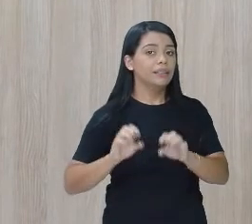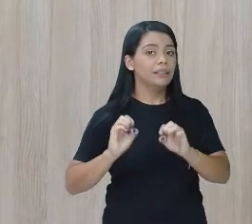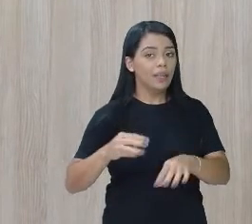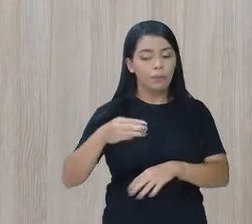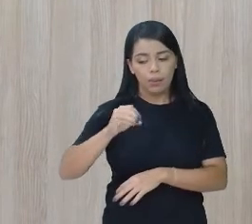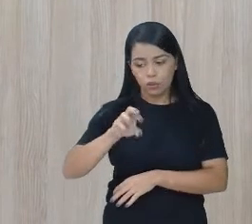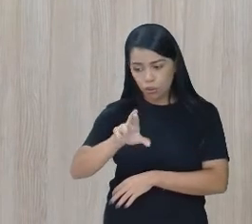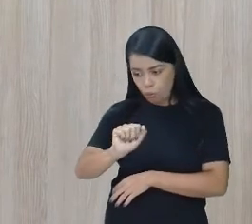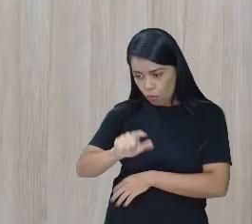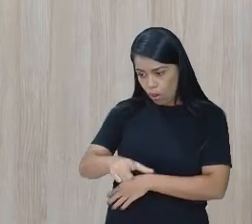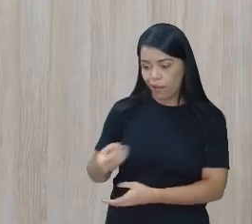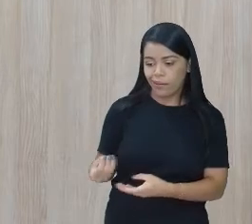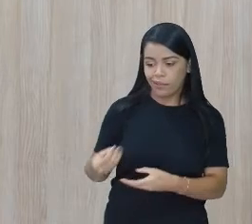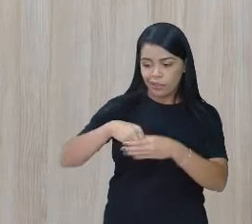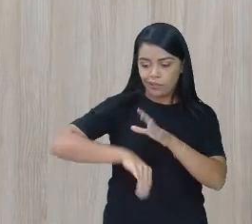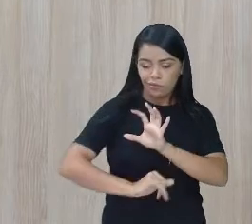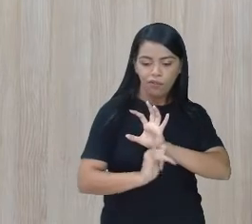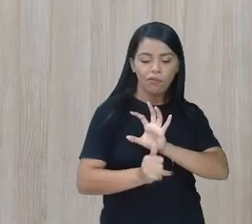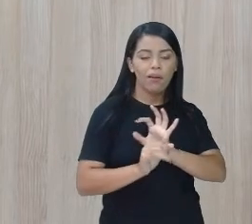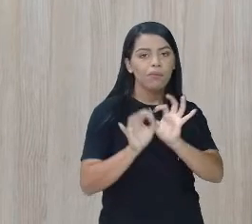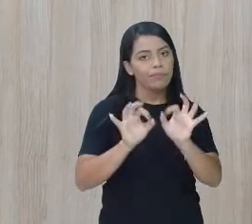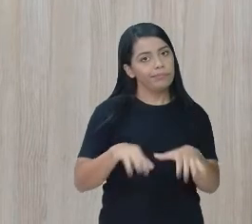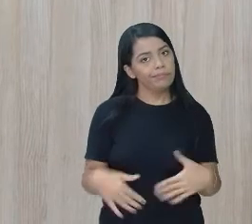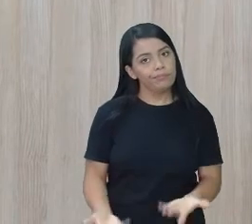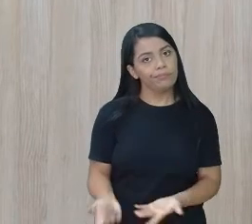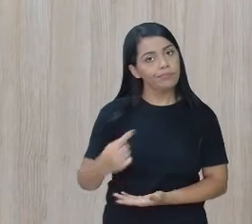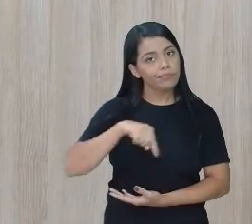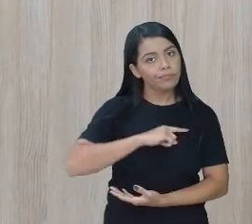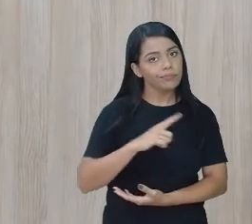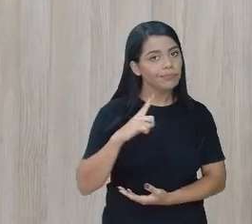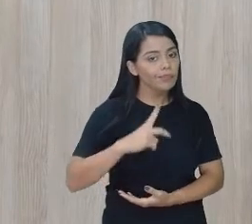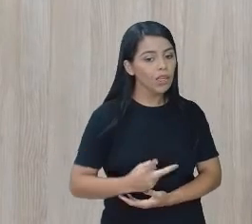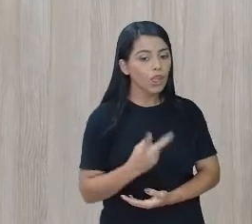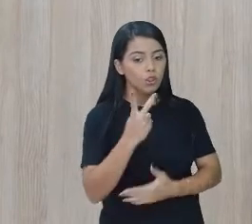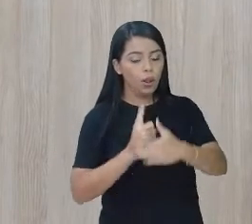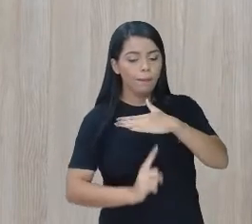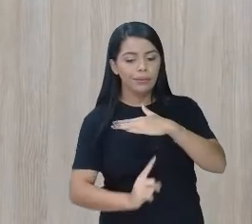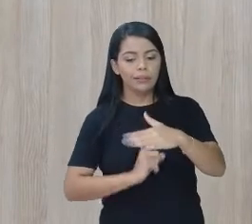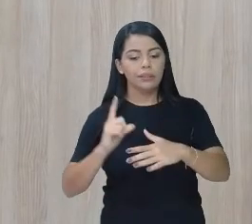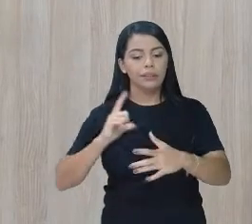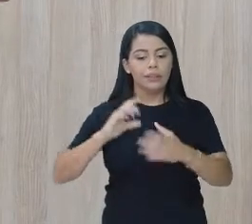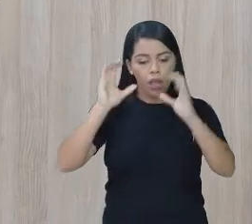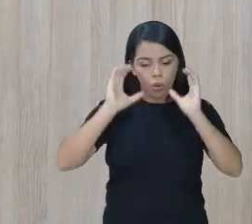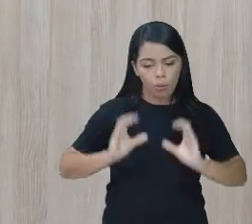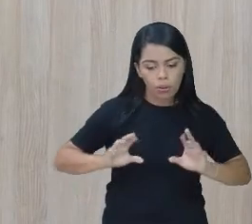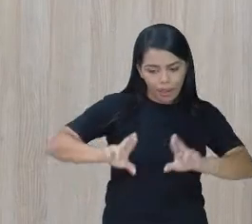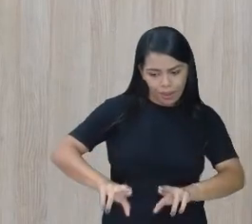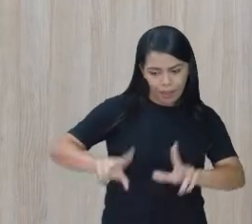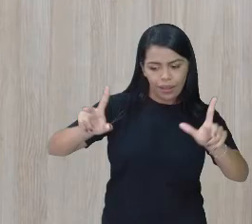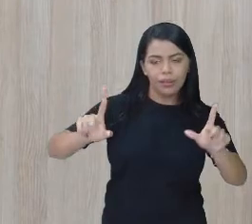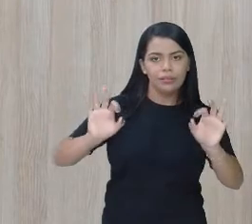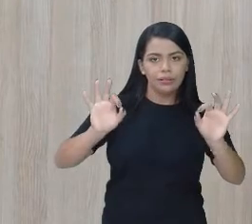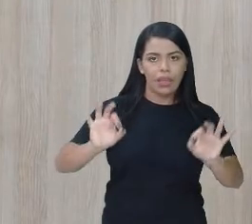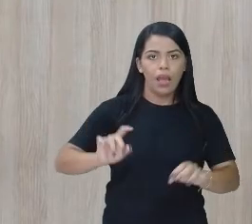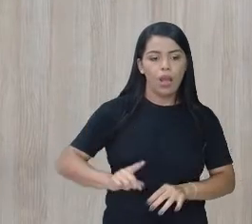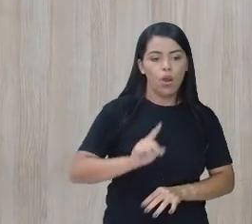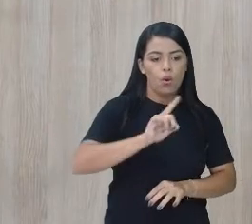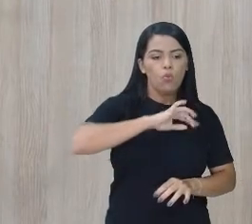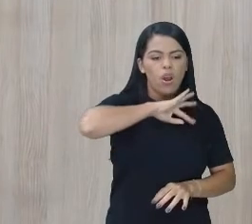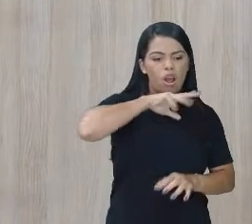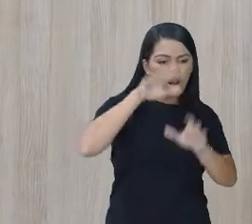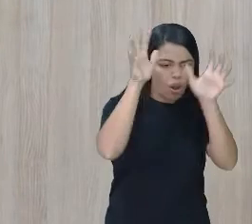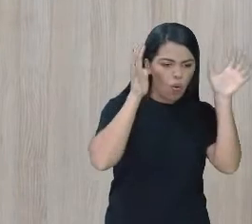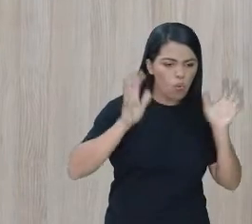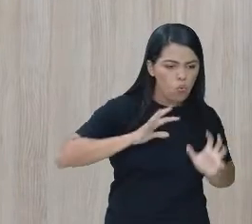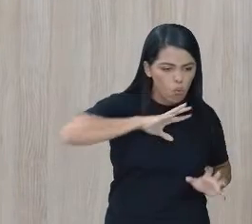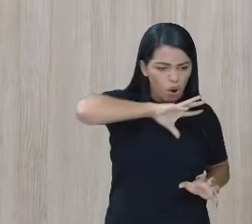moral dentro das histórias das fábulas, né, minha gente? A gente tem dois personagens que têm comportamentos completamente distintos. Um é um predador